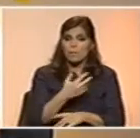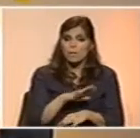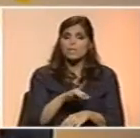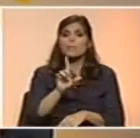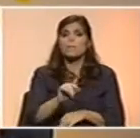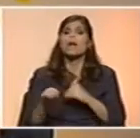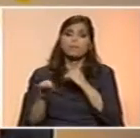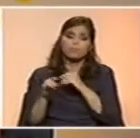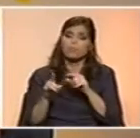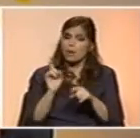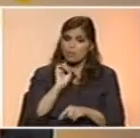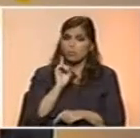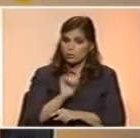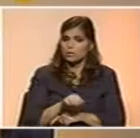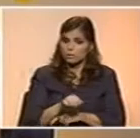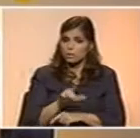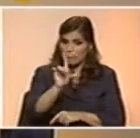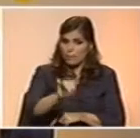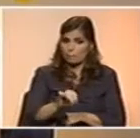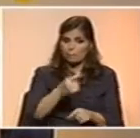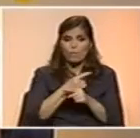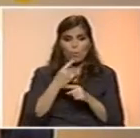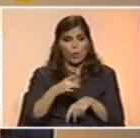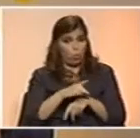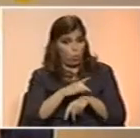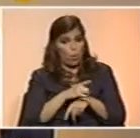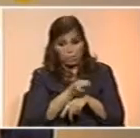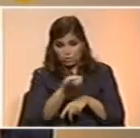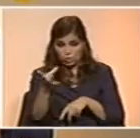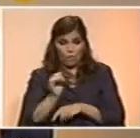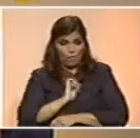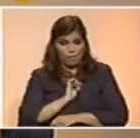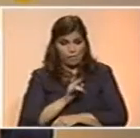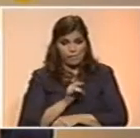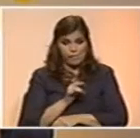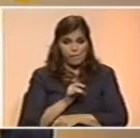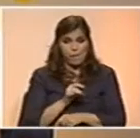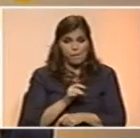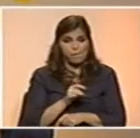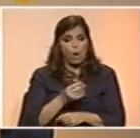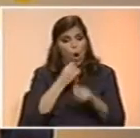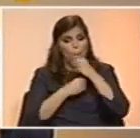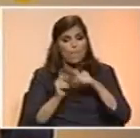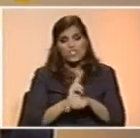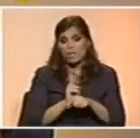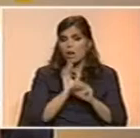igualmente importante. Porque, por exemplo, esses meus pacientes que por acaso são